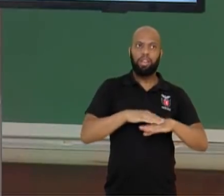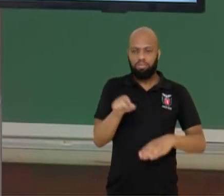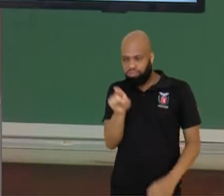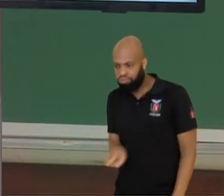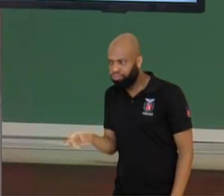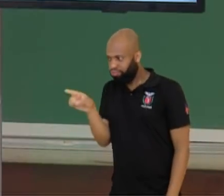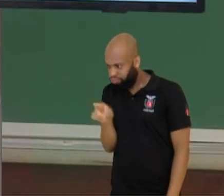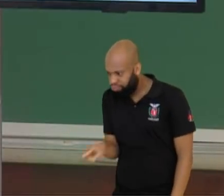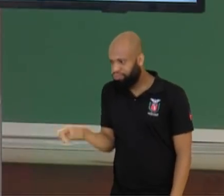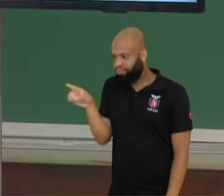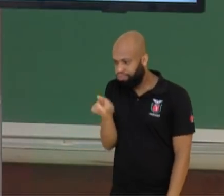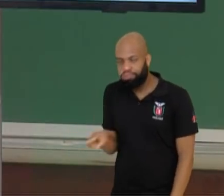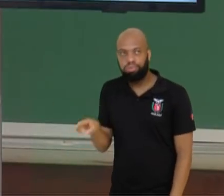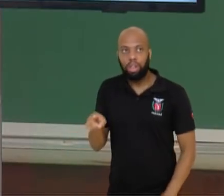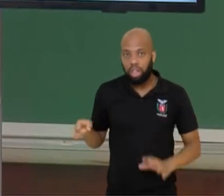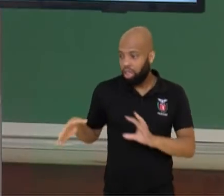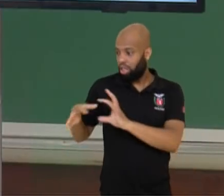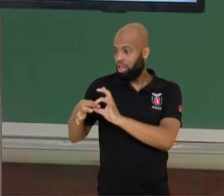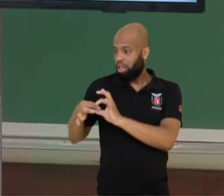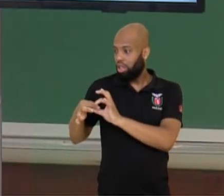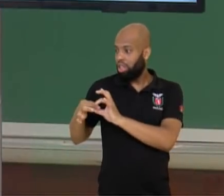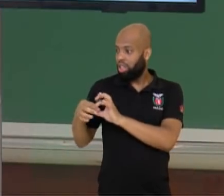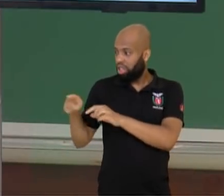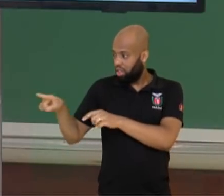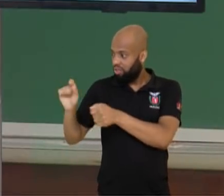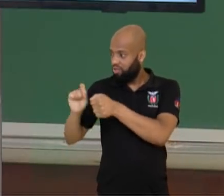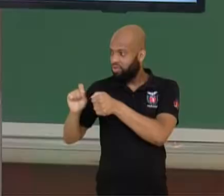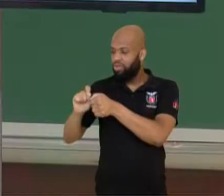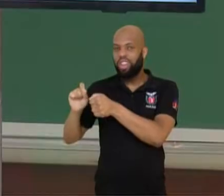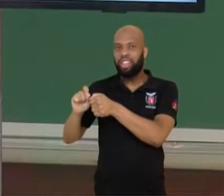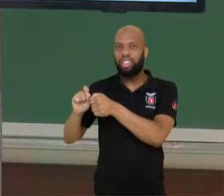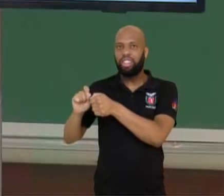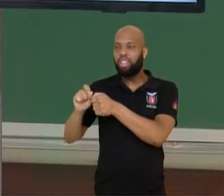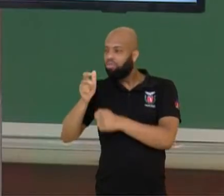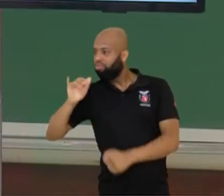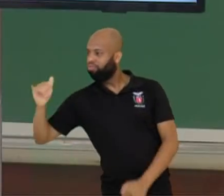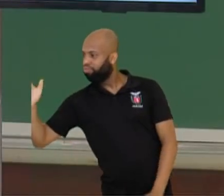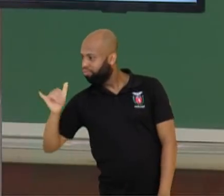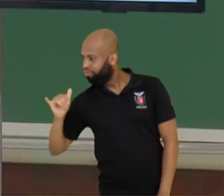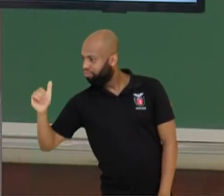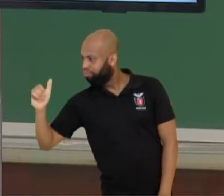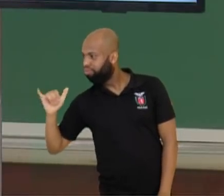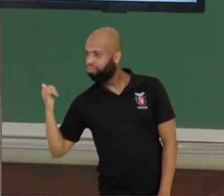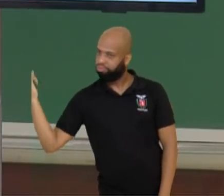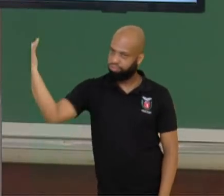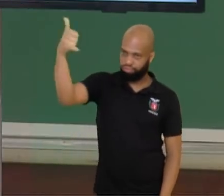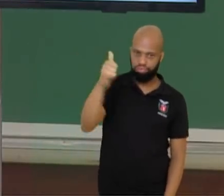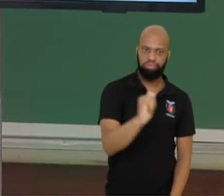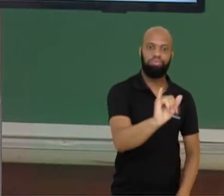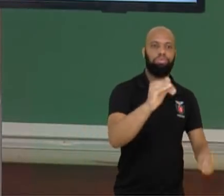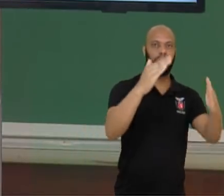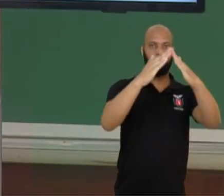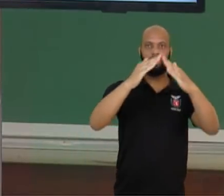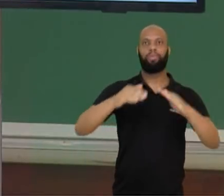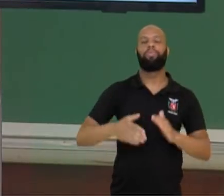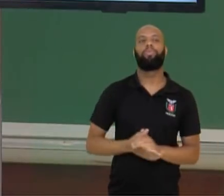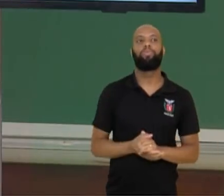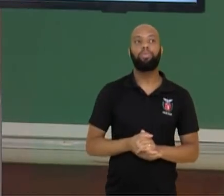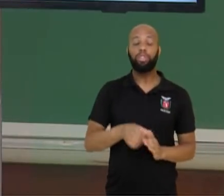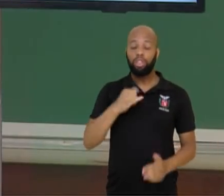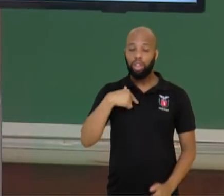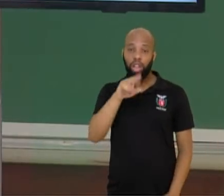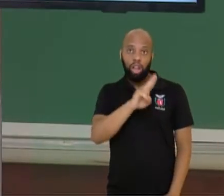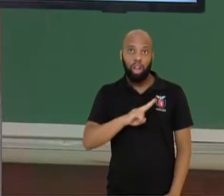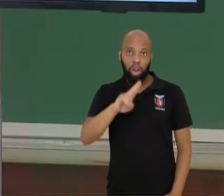as turbinas giram, elas estão conectadas a um gerador, o gerador vai gerar energia elétrica. Então, quando eu uso a energia nuclear, eu